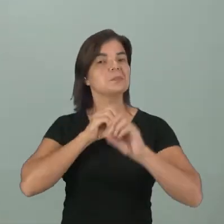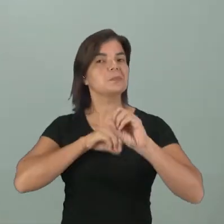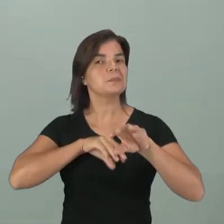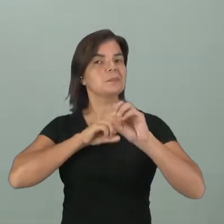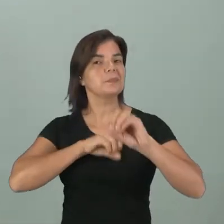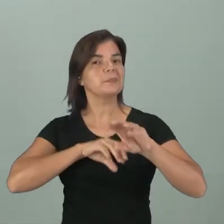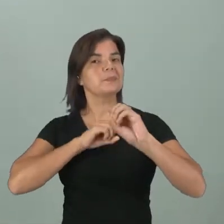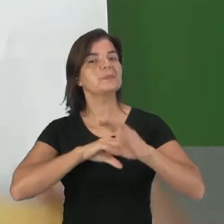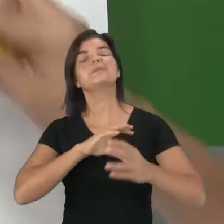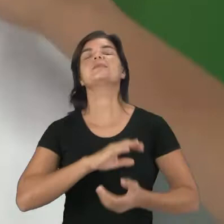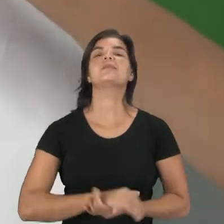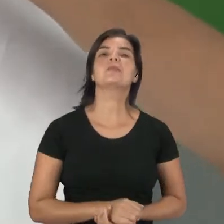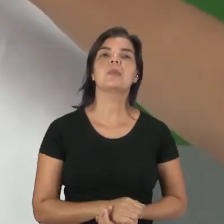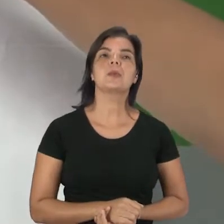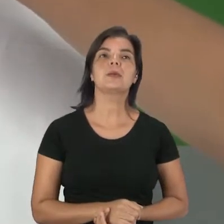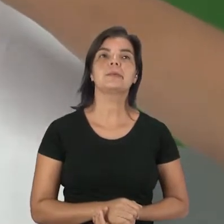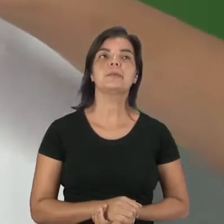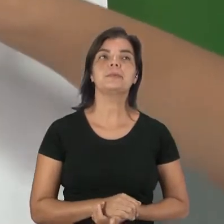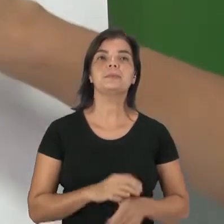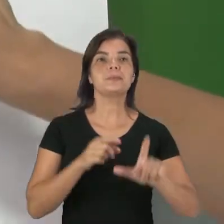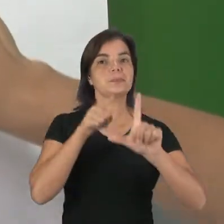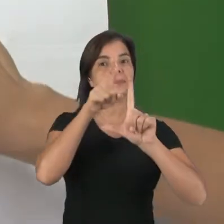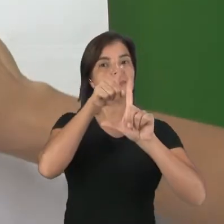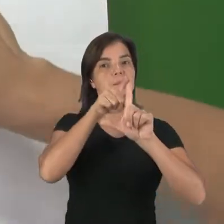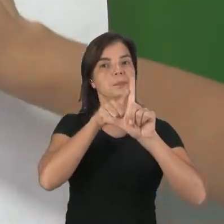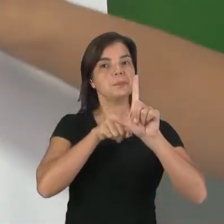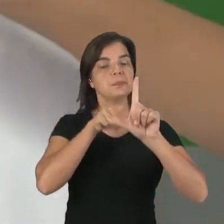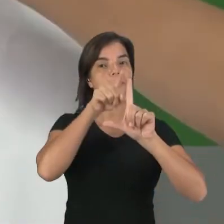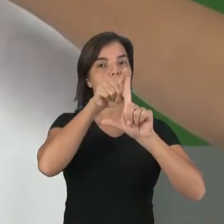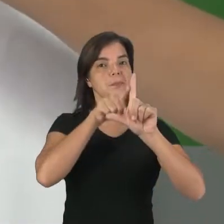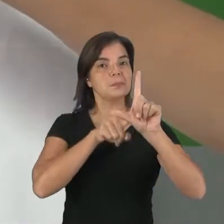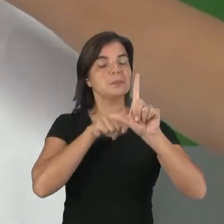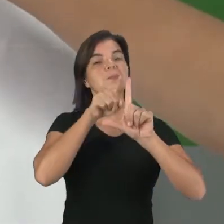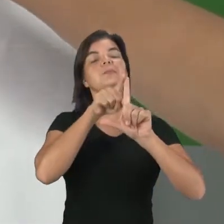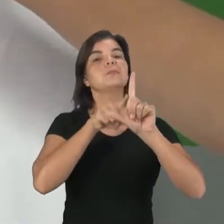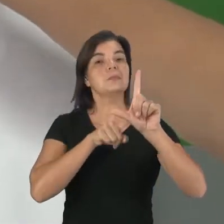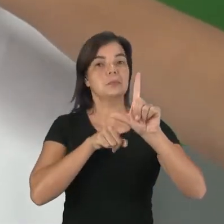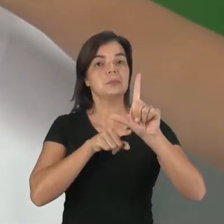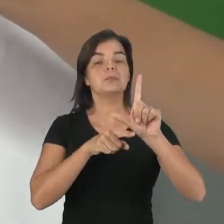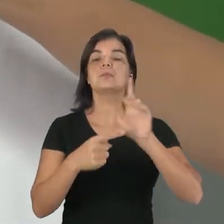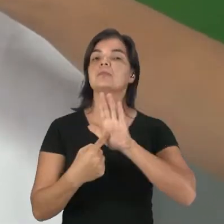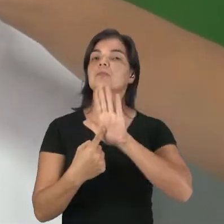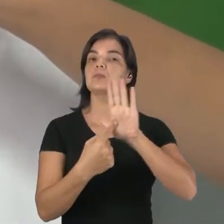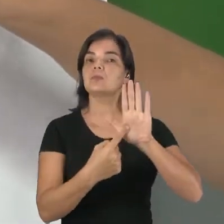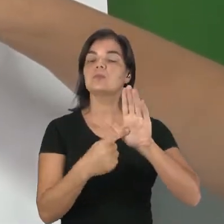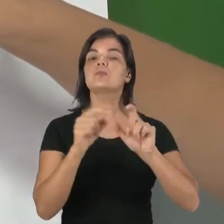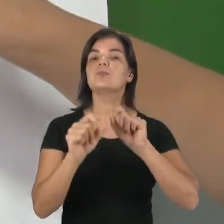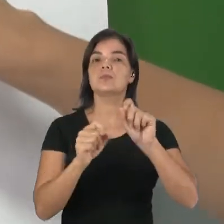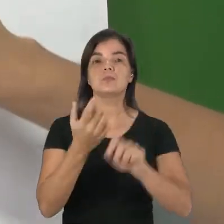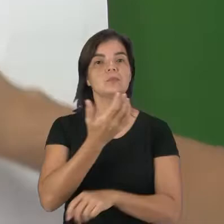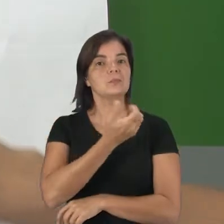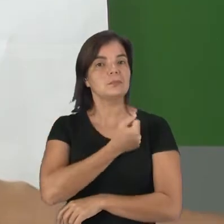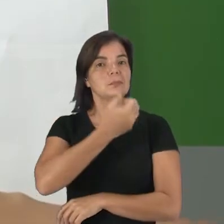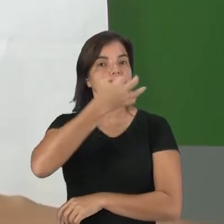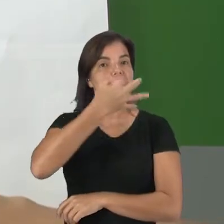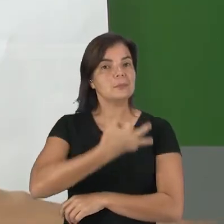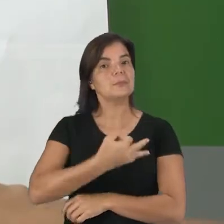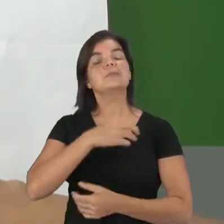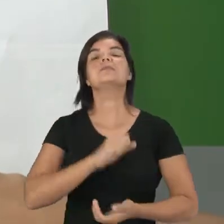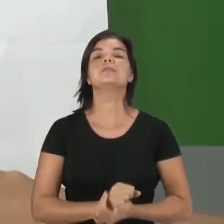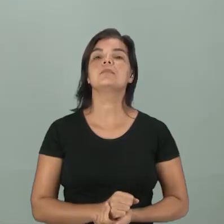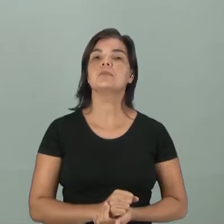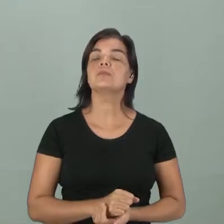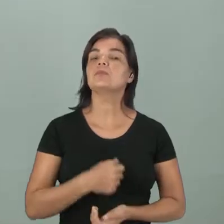ensinar. Olhem só comigo. Aqui na nossa linha vertical apresentam esses números, certo?